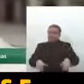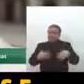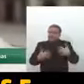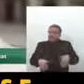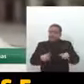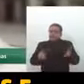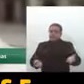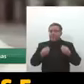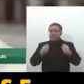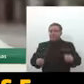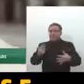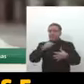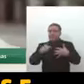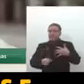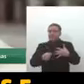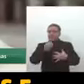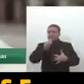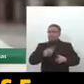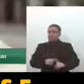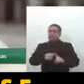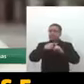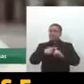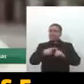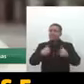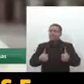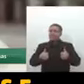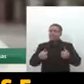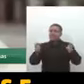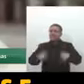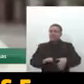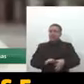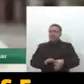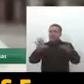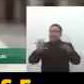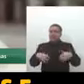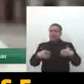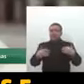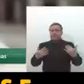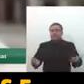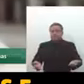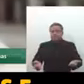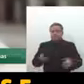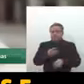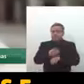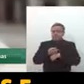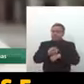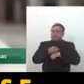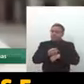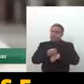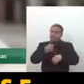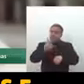que aspecto positivo pode ter essa liberação informal do garimpo naquela